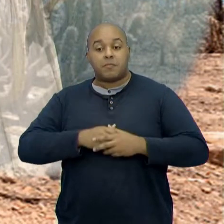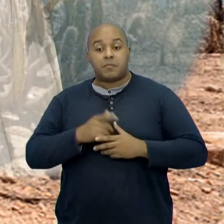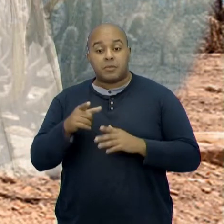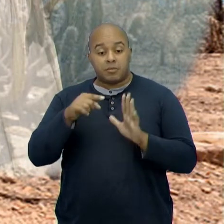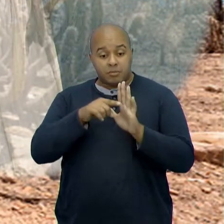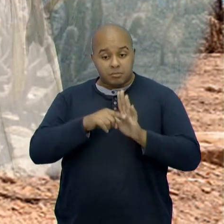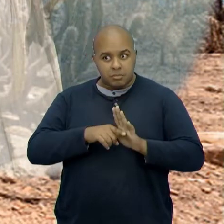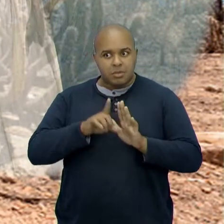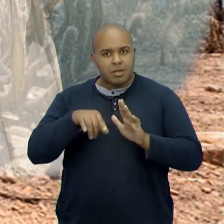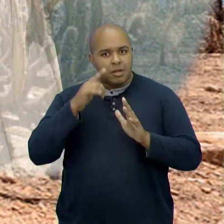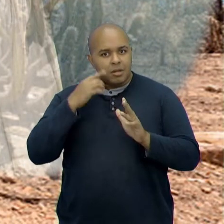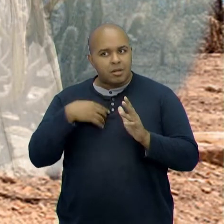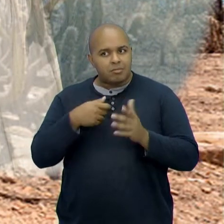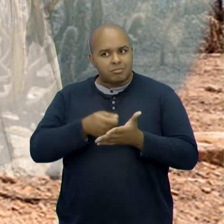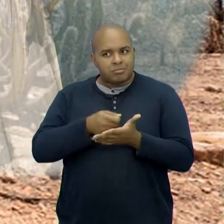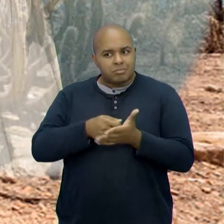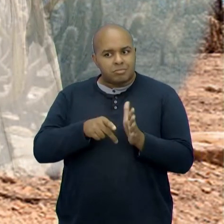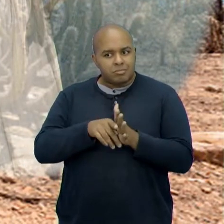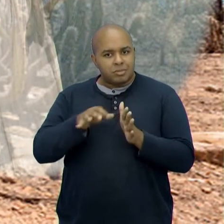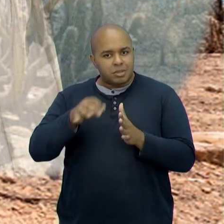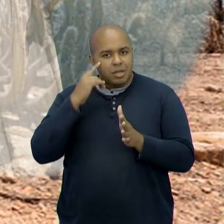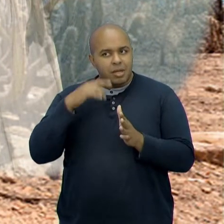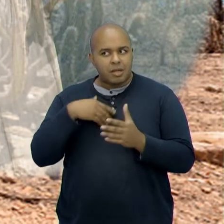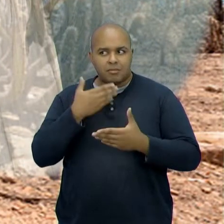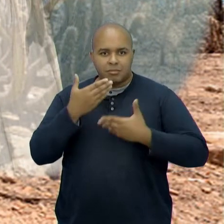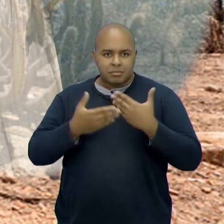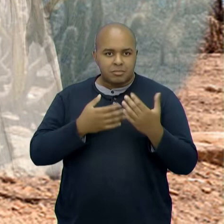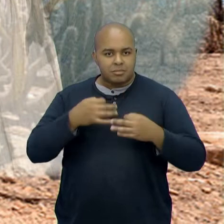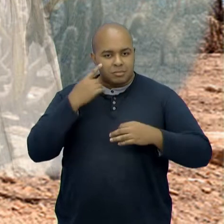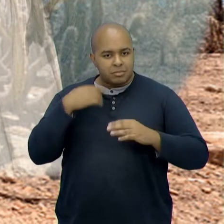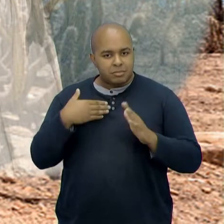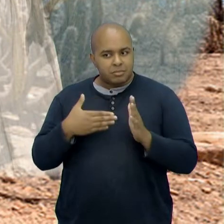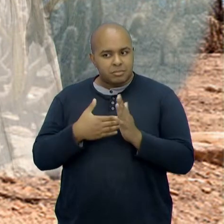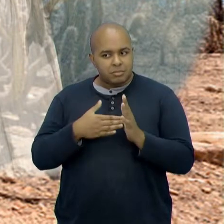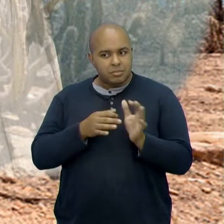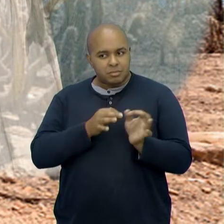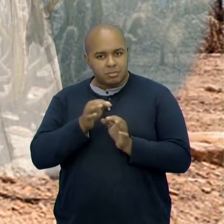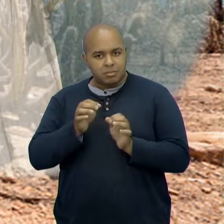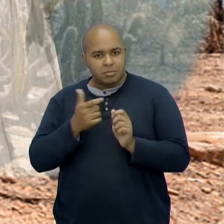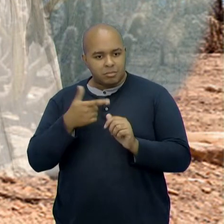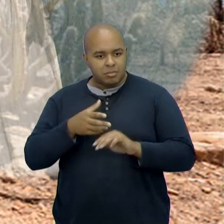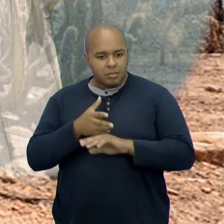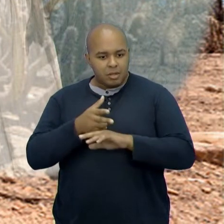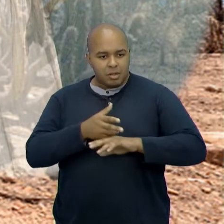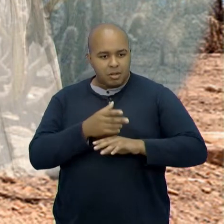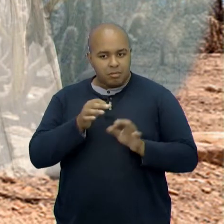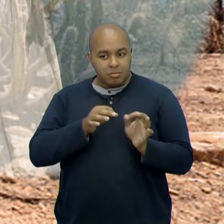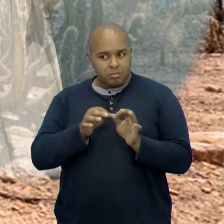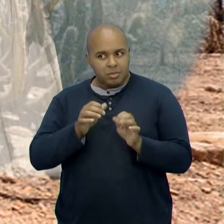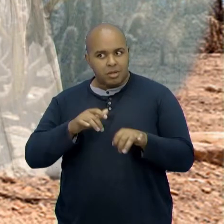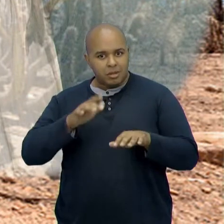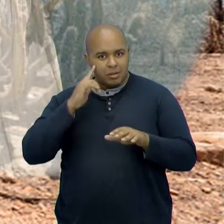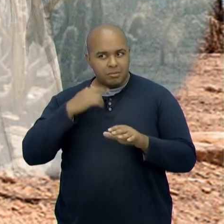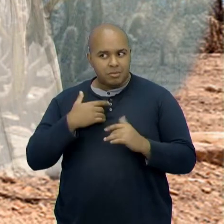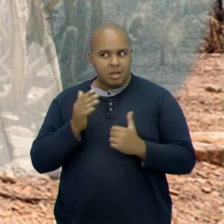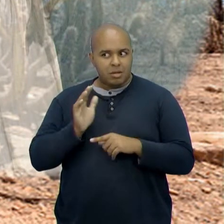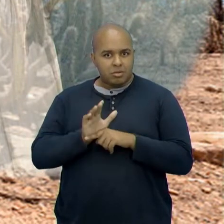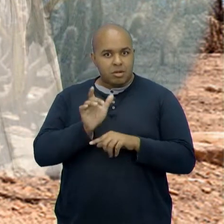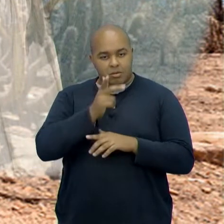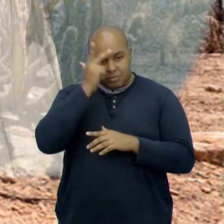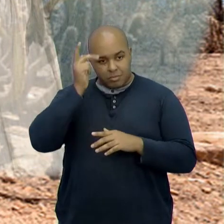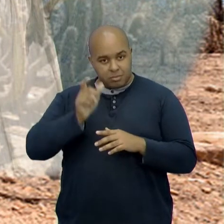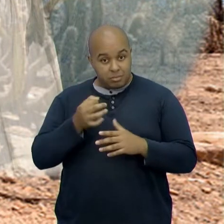essas questões que são obrigatórias, né, que são exigidas, esses elementos que são exigidos para poder gravar videoresenha, e você precisa de auxílio de alguém.